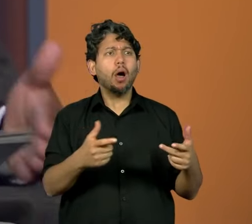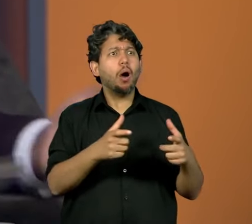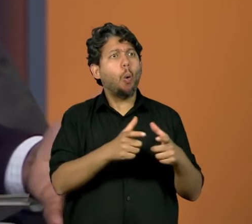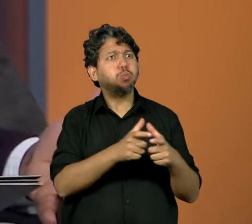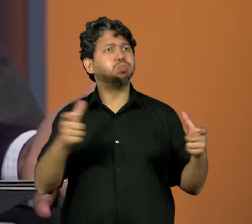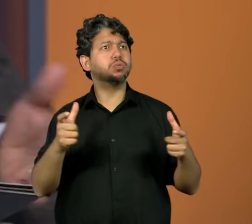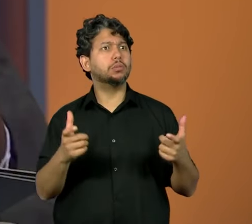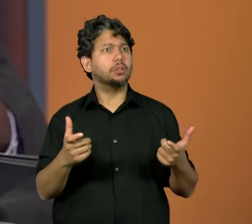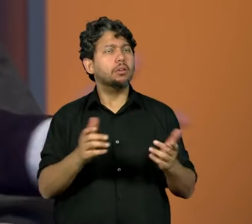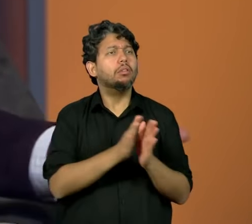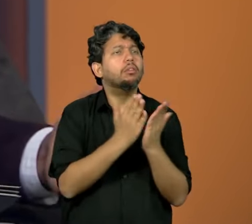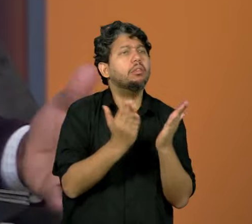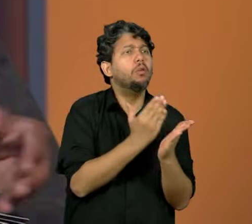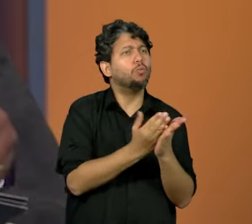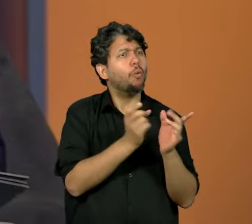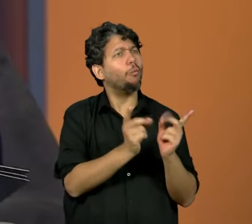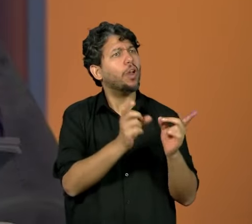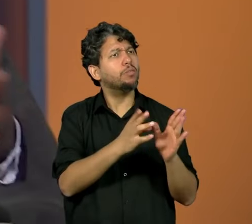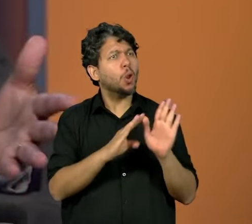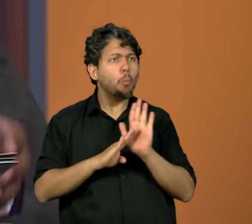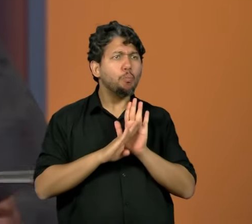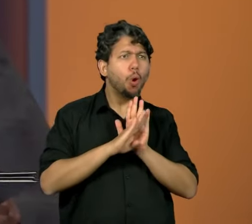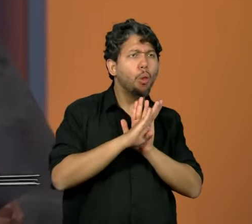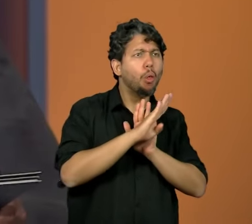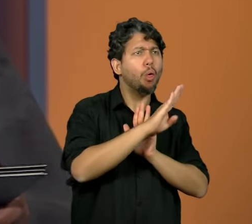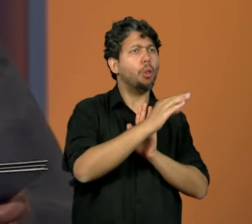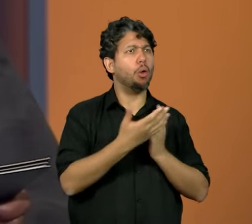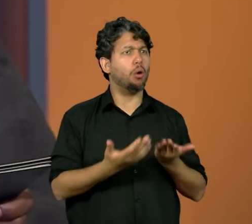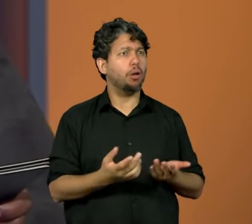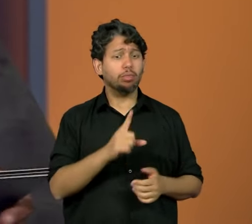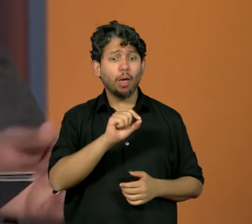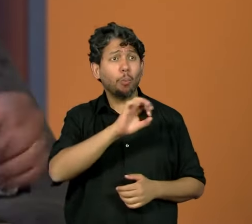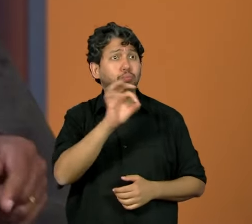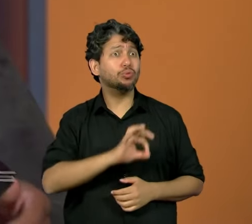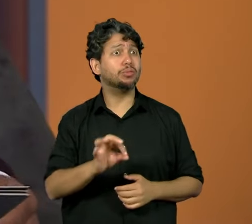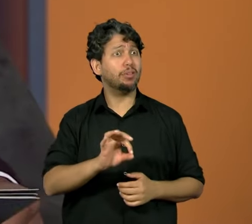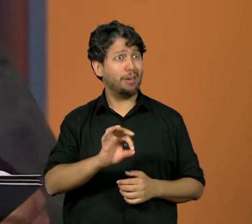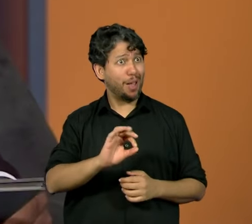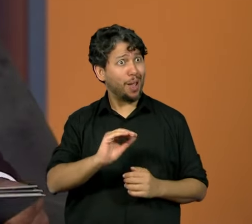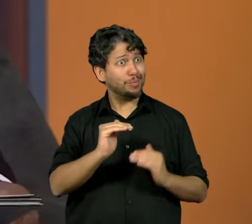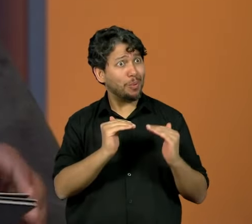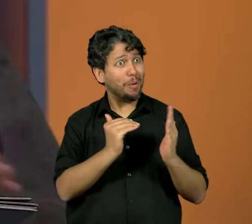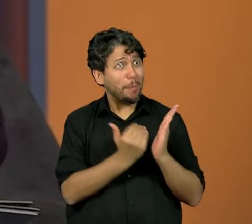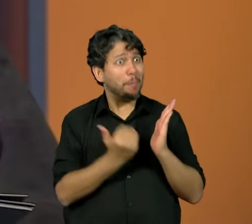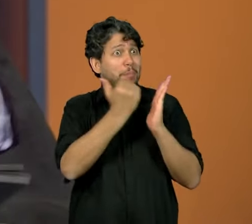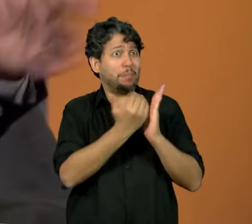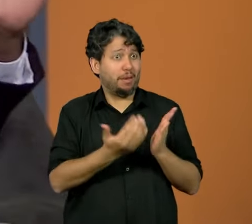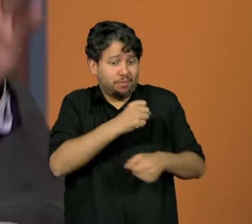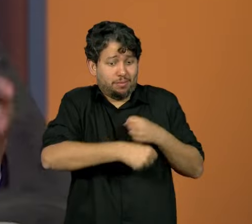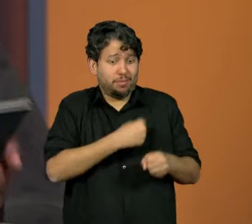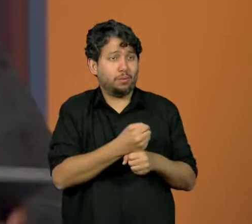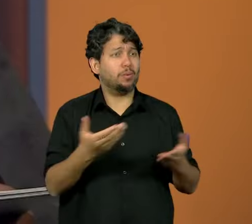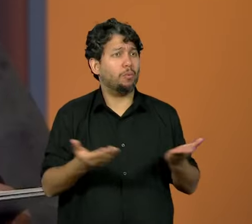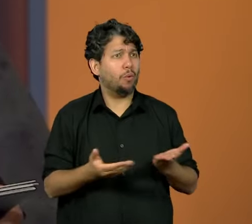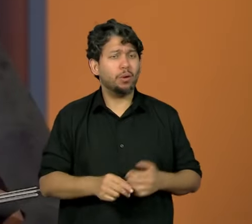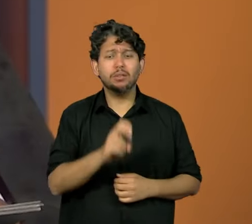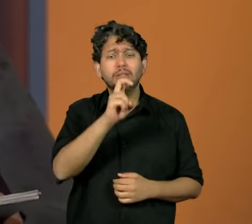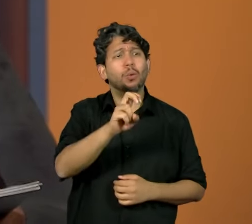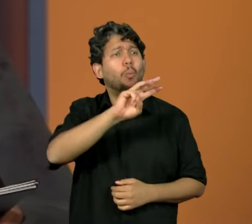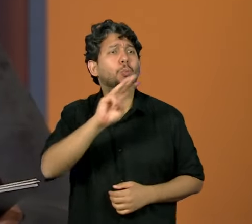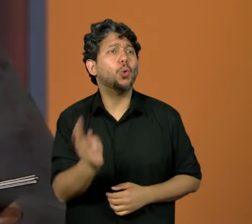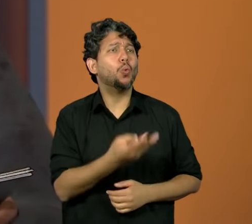o varejo de livros cresceu demais, foi quase 10% de crescimento nesse ano, está movimentando mais de 5 milhões